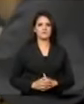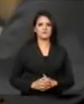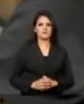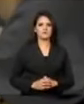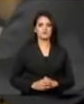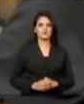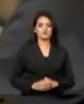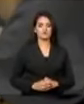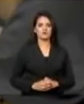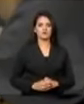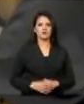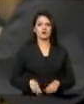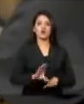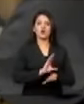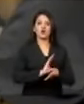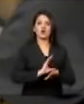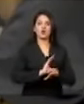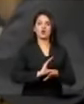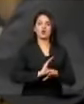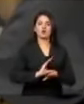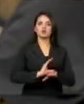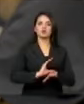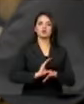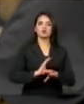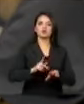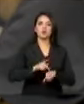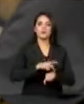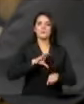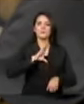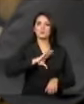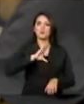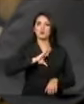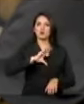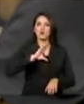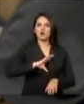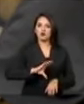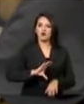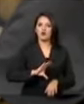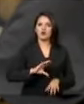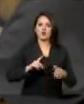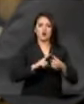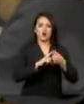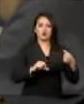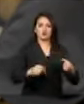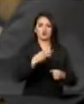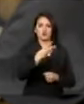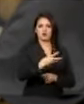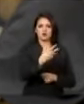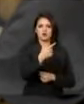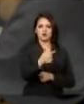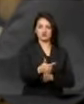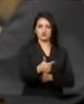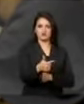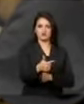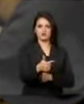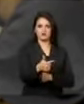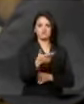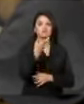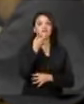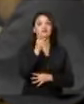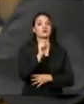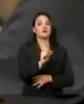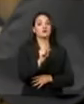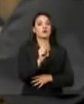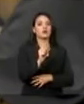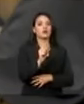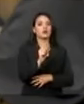A Constituição portuguesa, senhor presidente, no seu artigo 32, ela diz o seguinte: todo